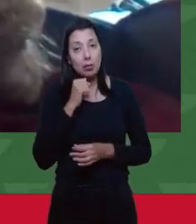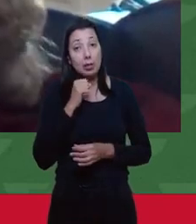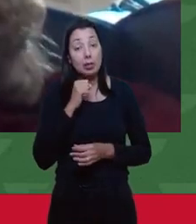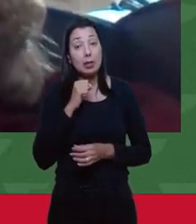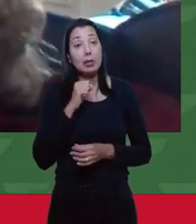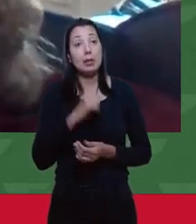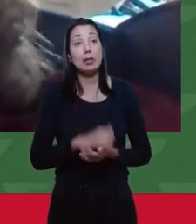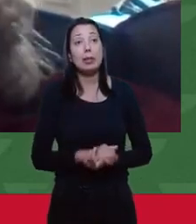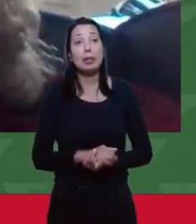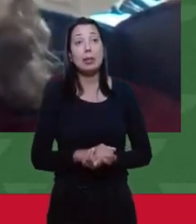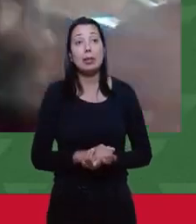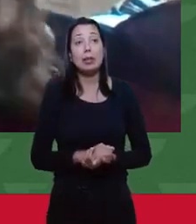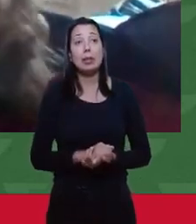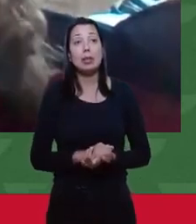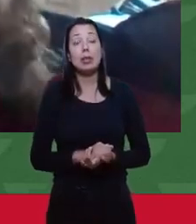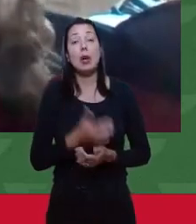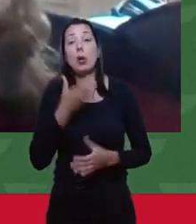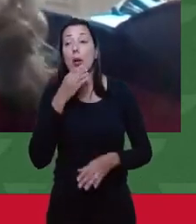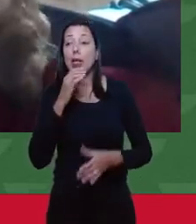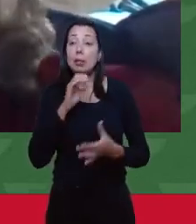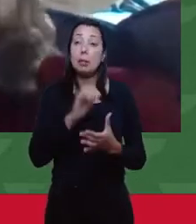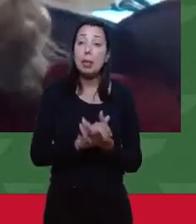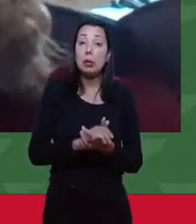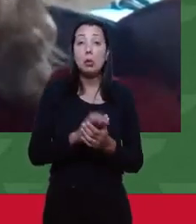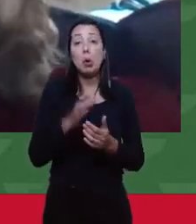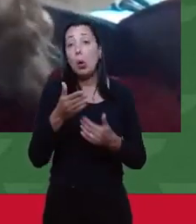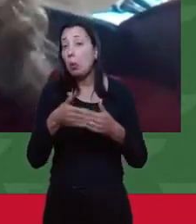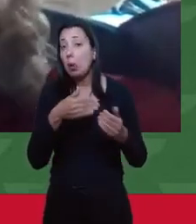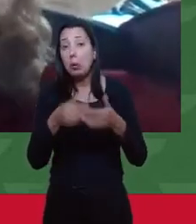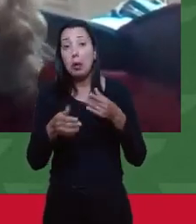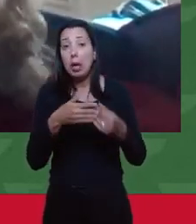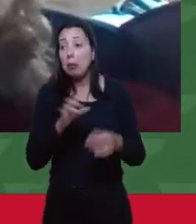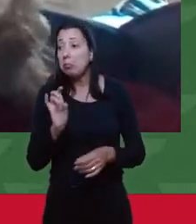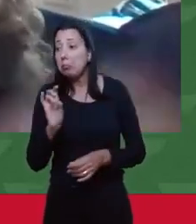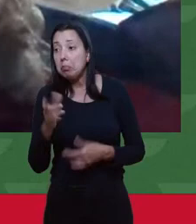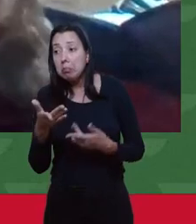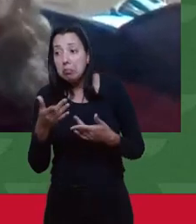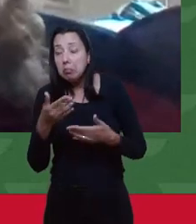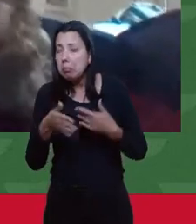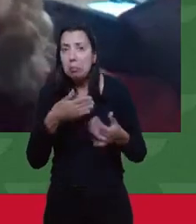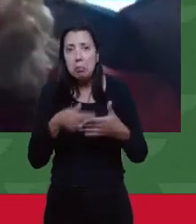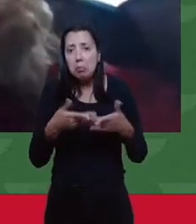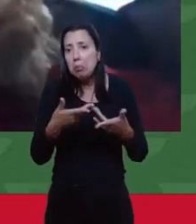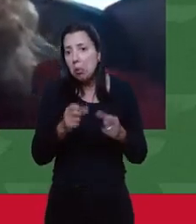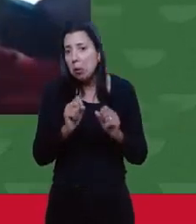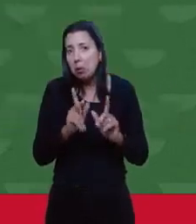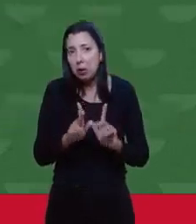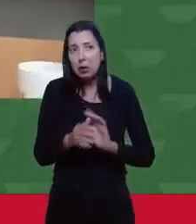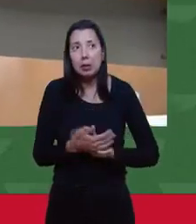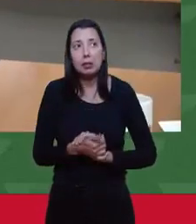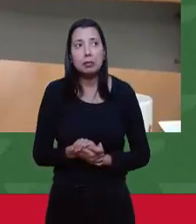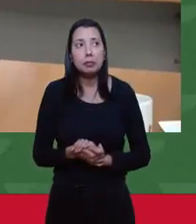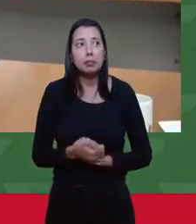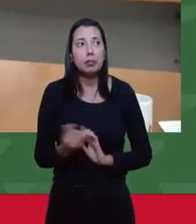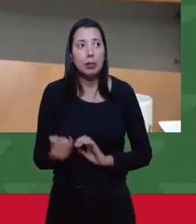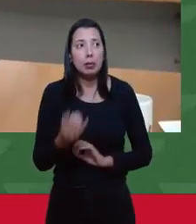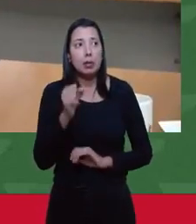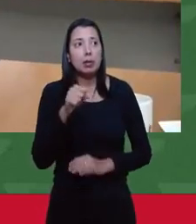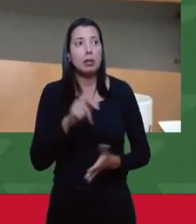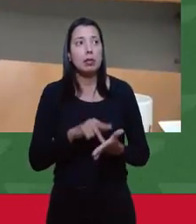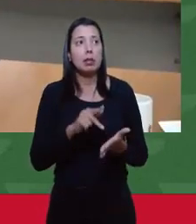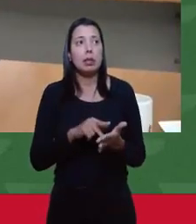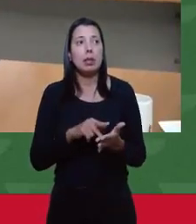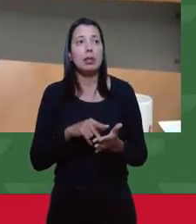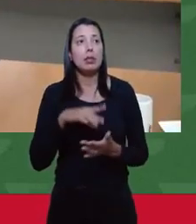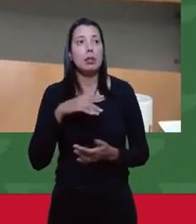de uniões hetero ou homossexuais. Pouco importa, né? O importante realmente